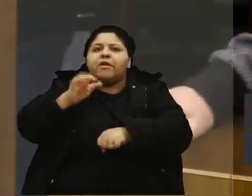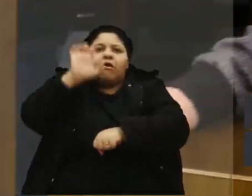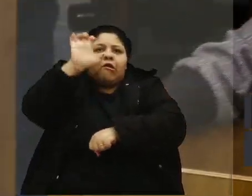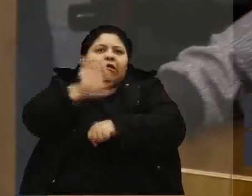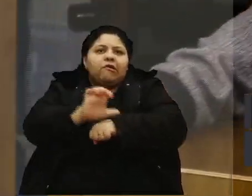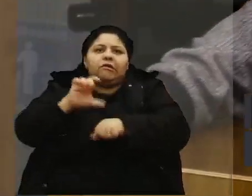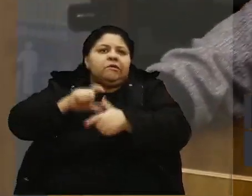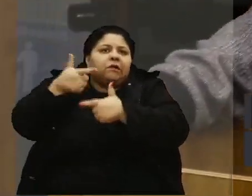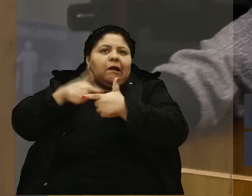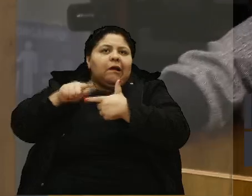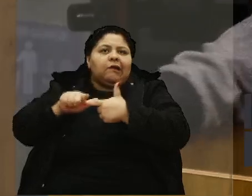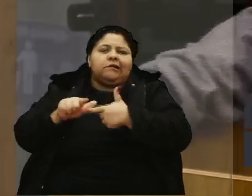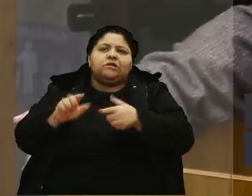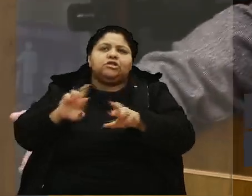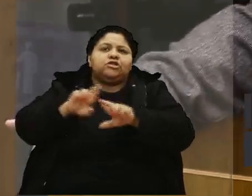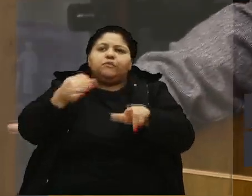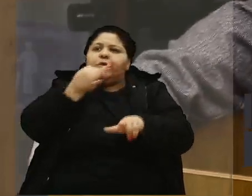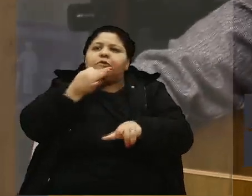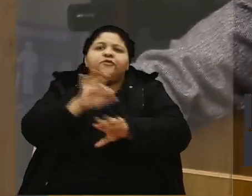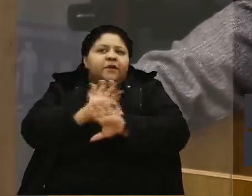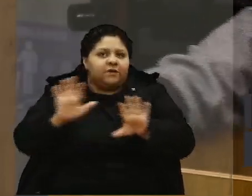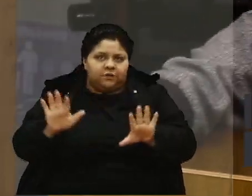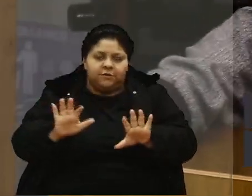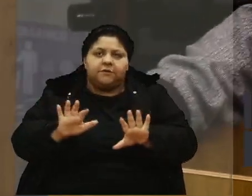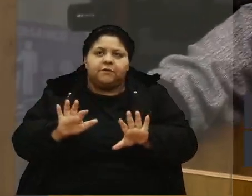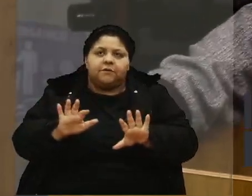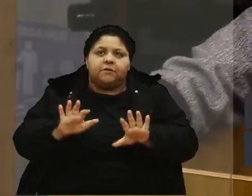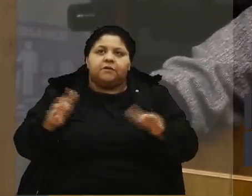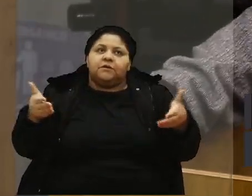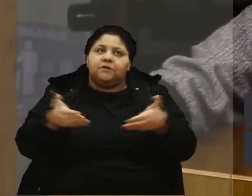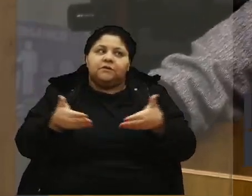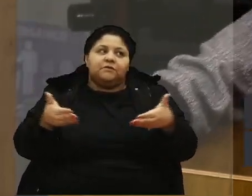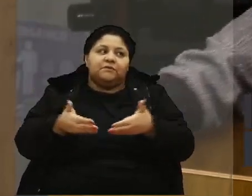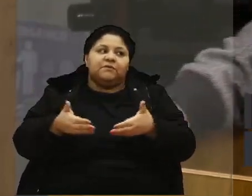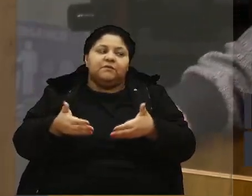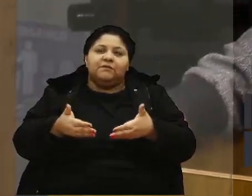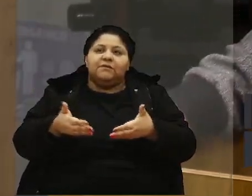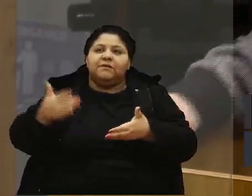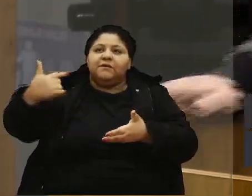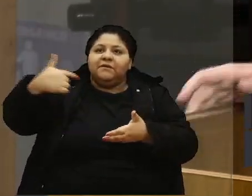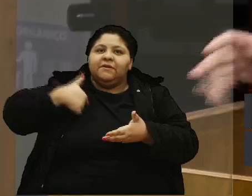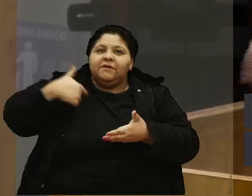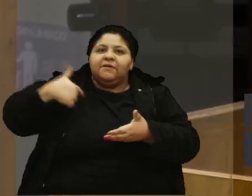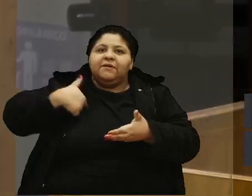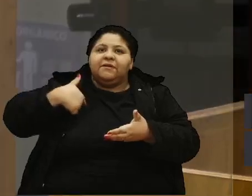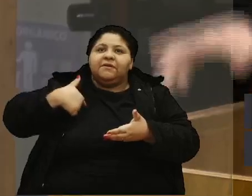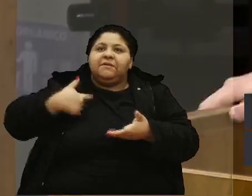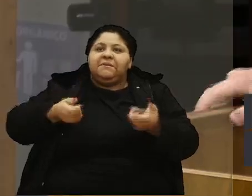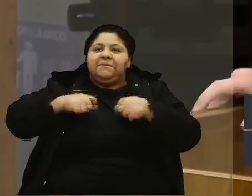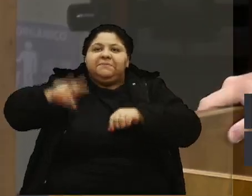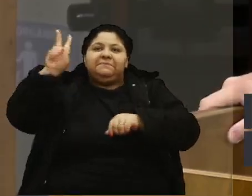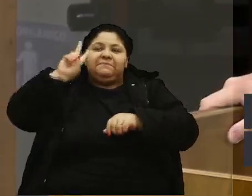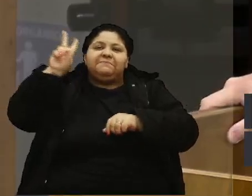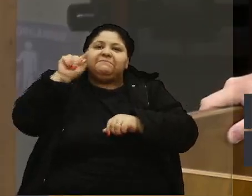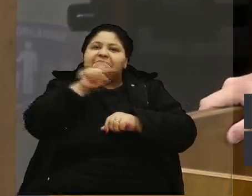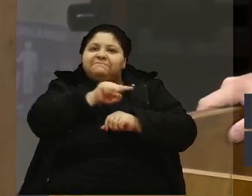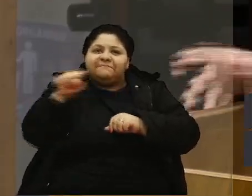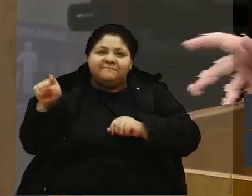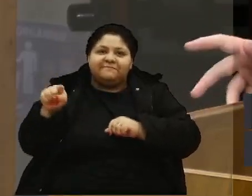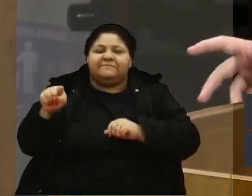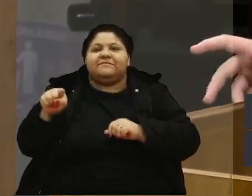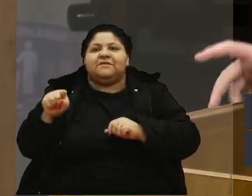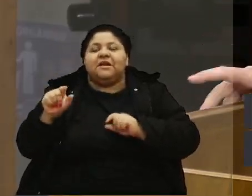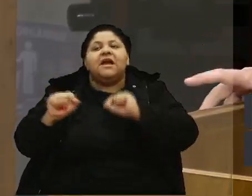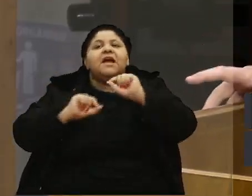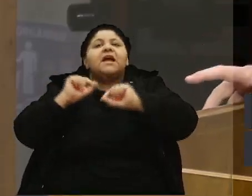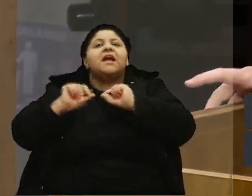nenhum problema a gente divergir na nossa concepção de Estado. Agora, eu preciso lembrar de